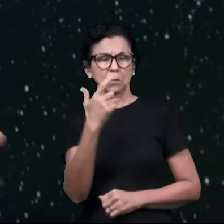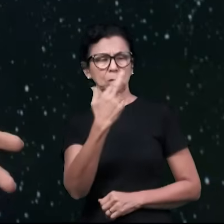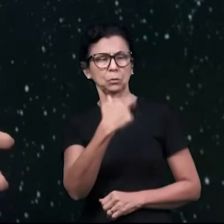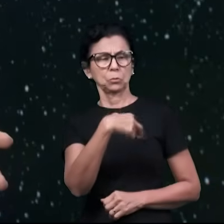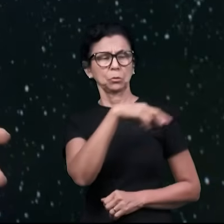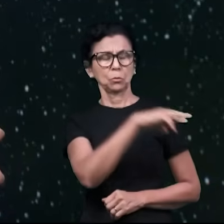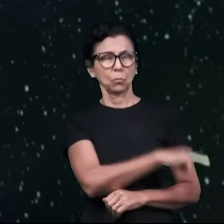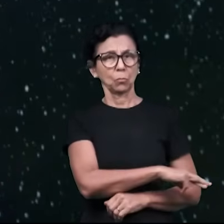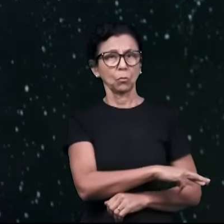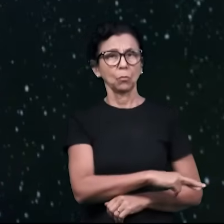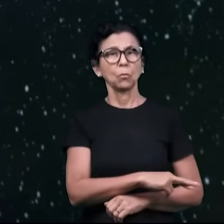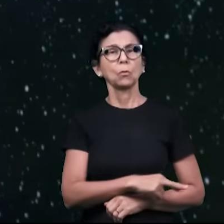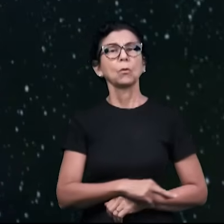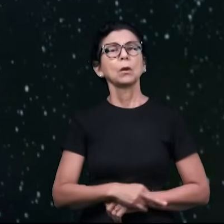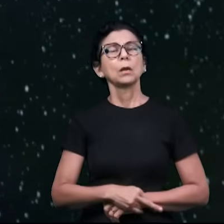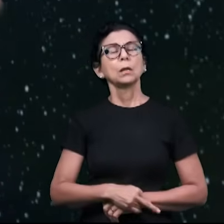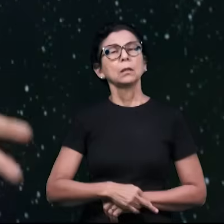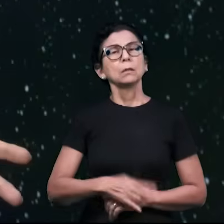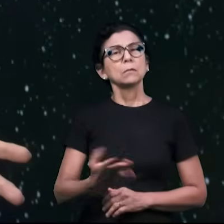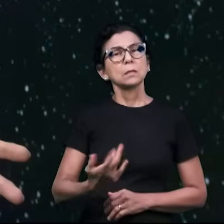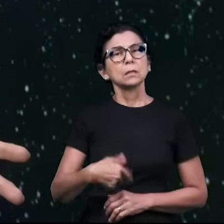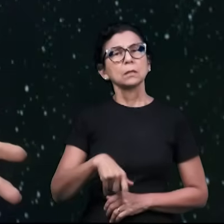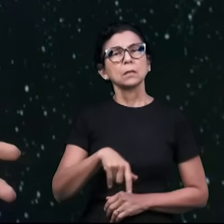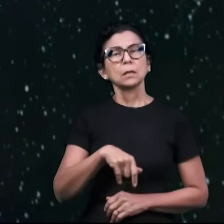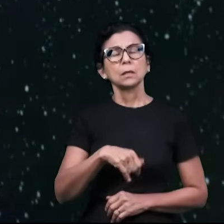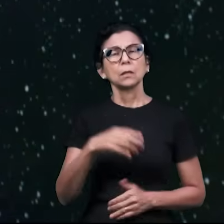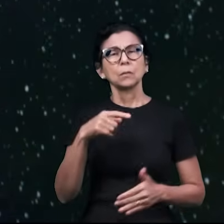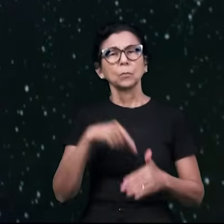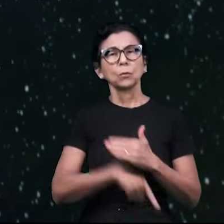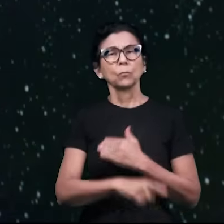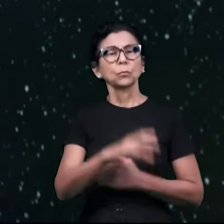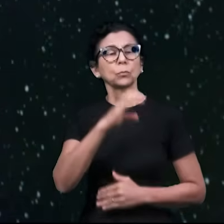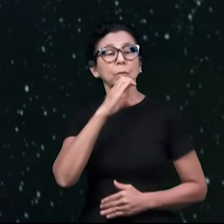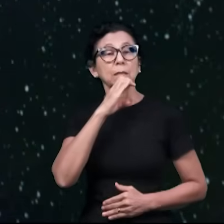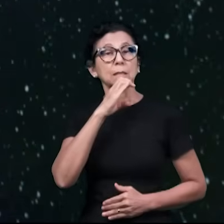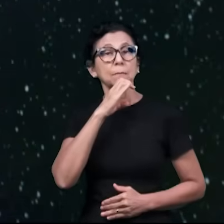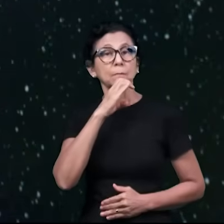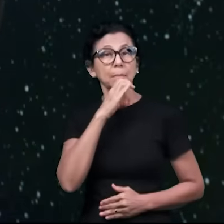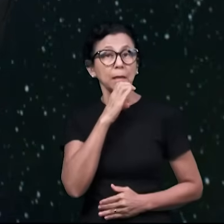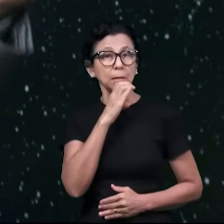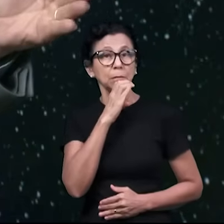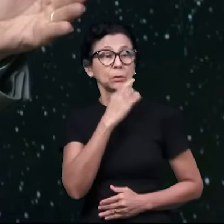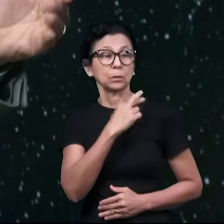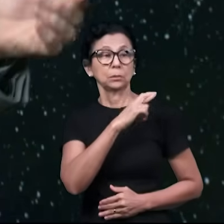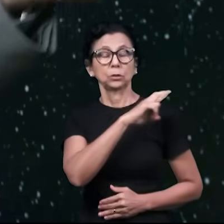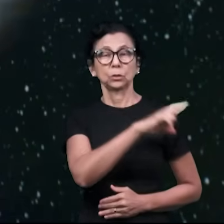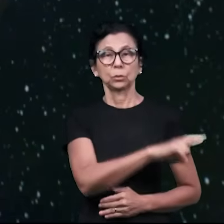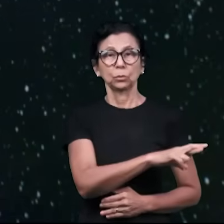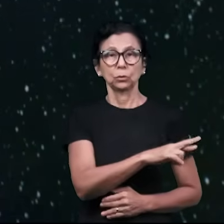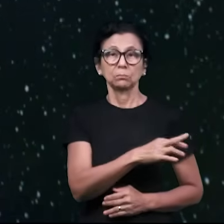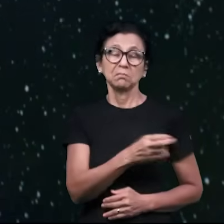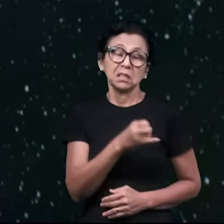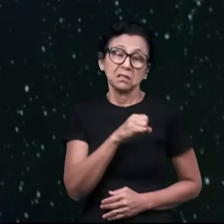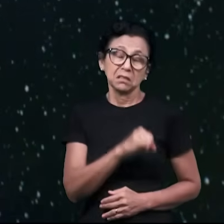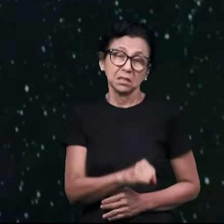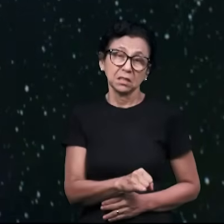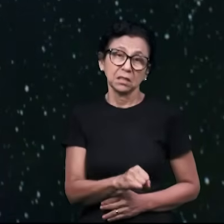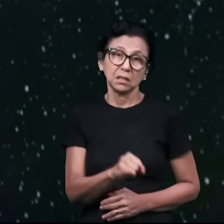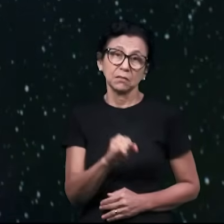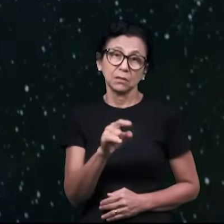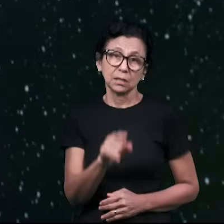de coisas ligadas ao cristianismo, se você não for um